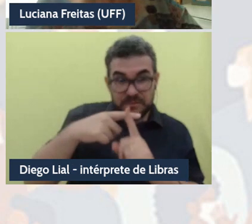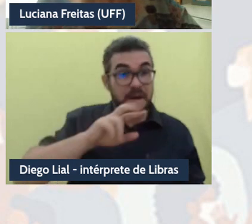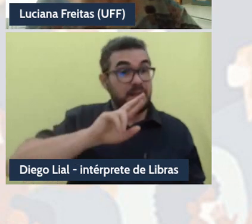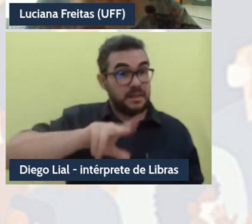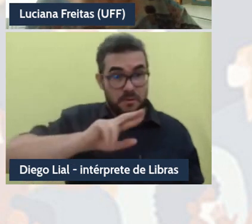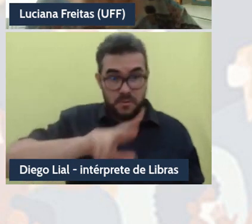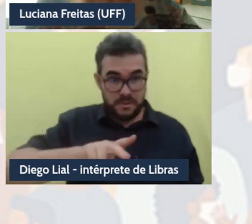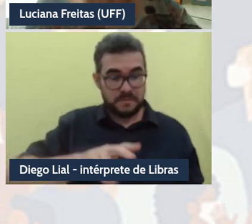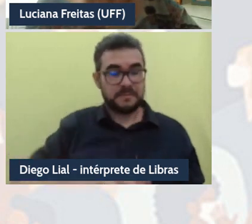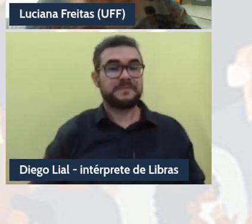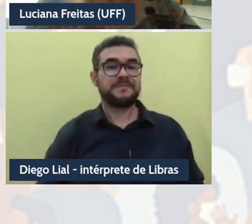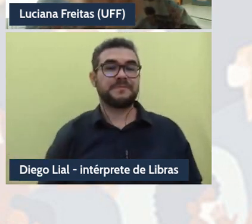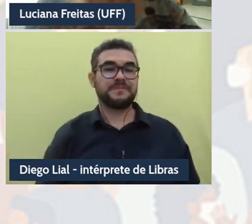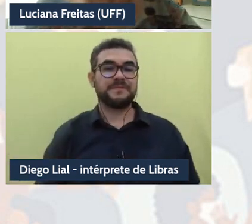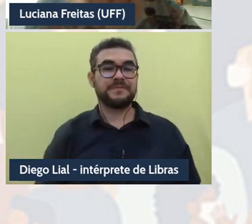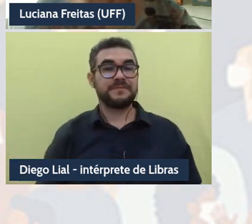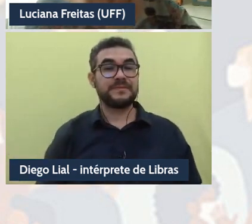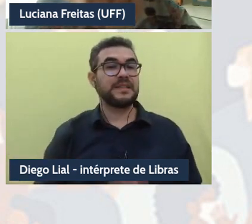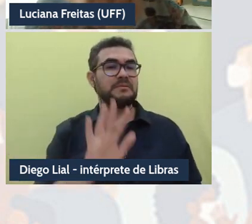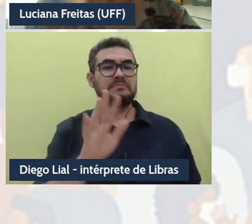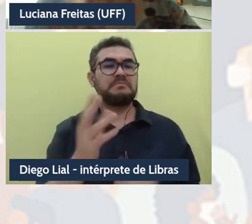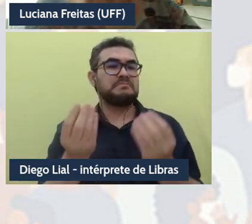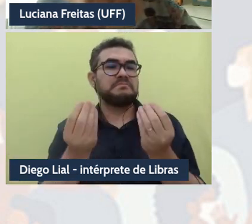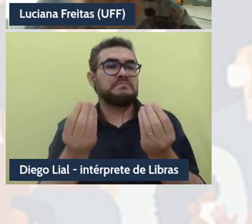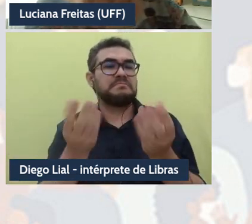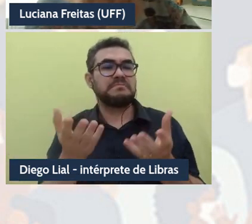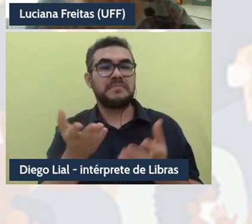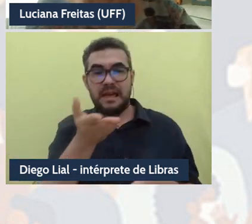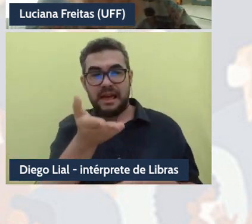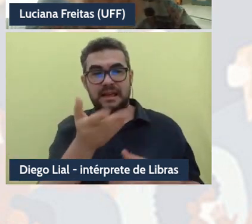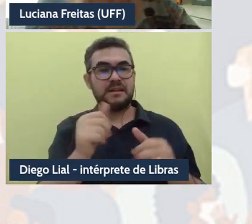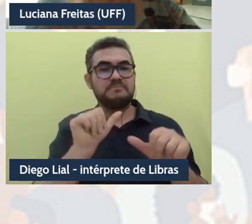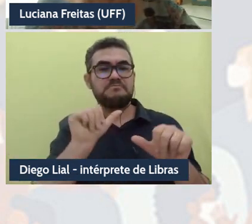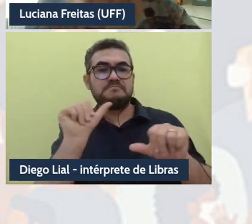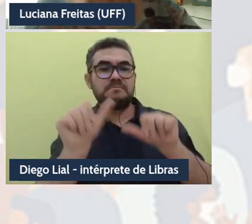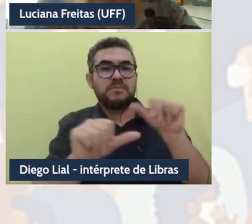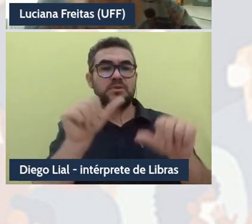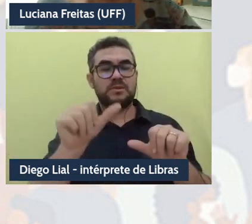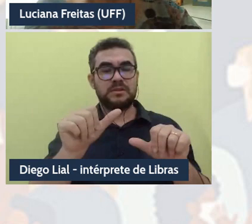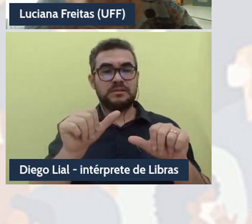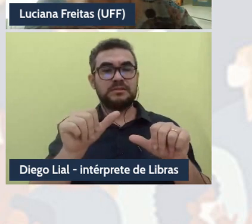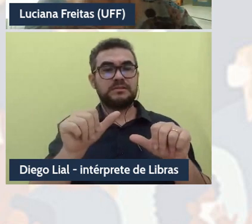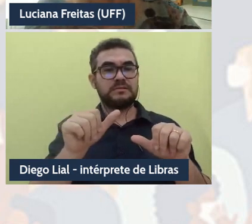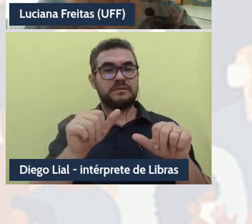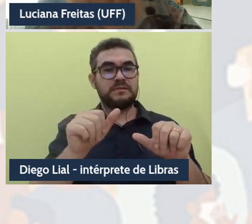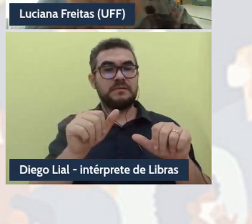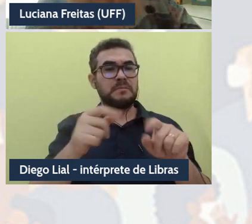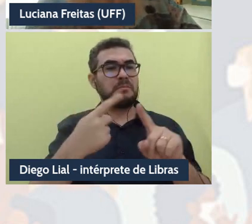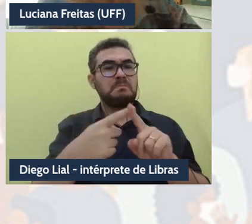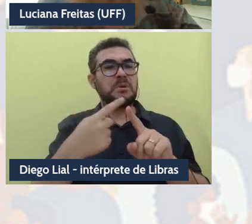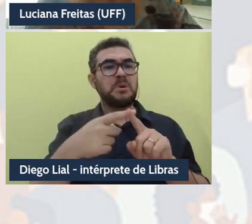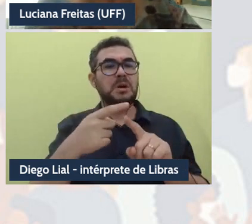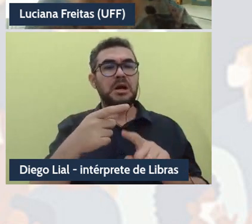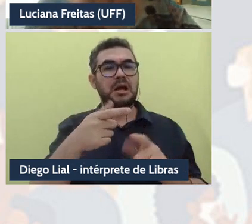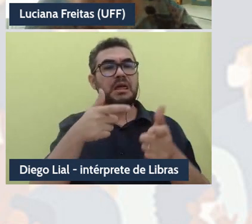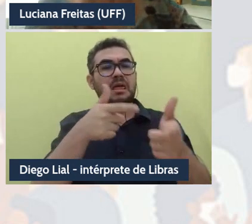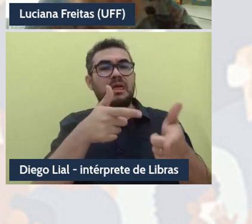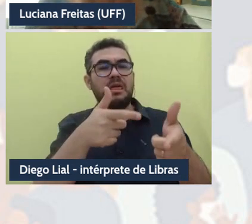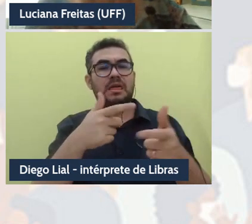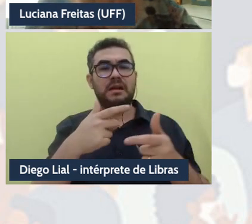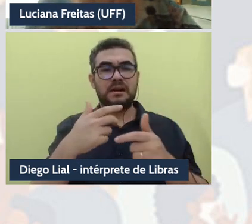E por que que esse movimento, essa reforma, ela é chamada de empresarial? Ela é